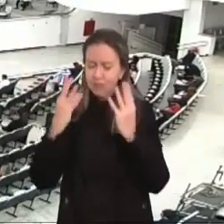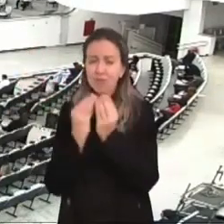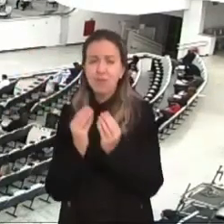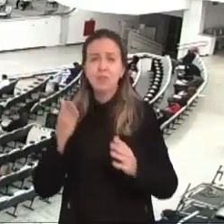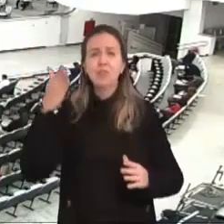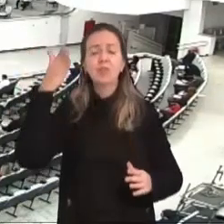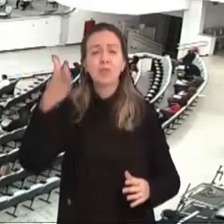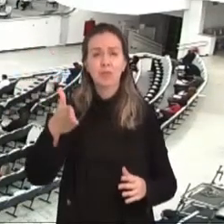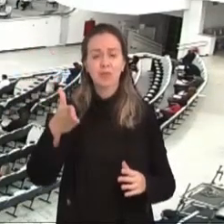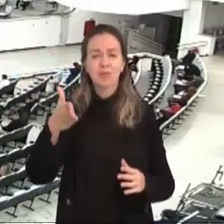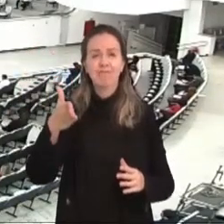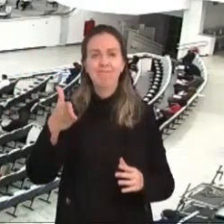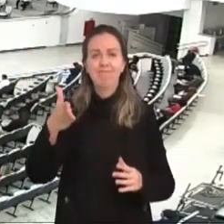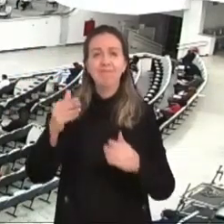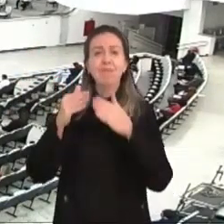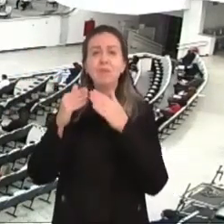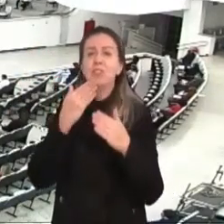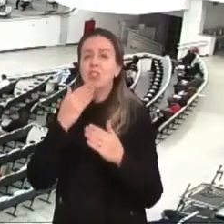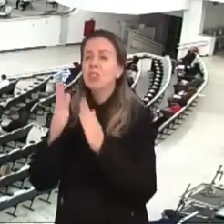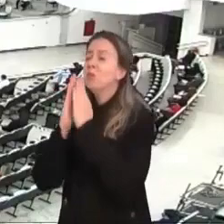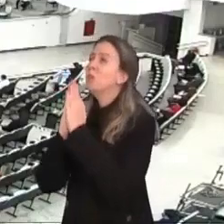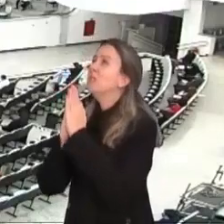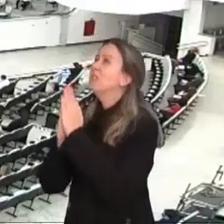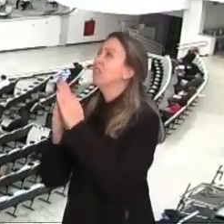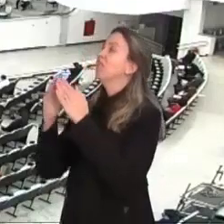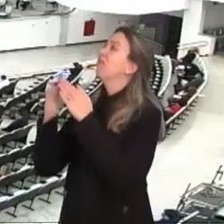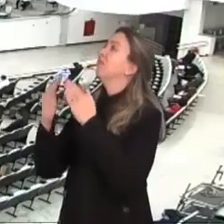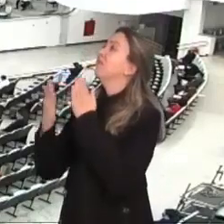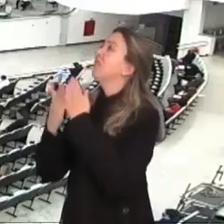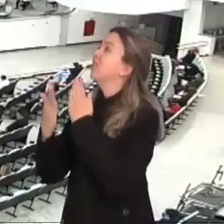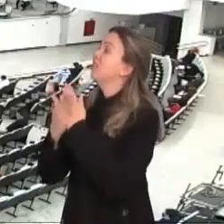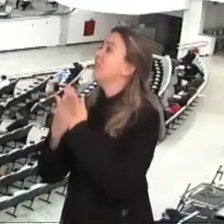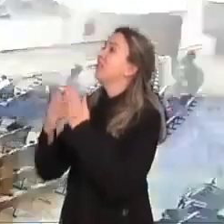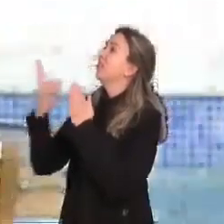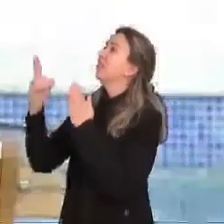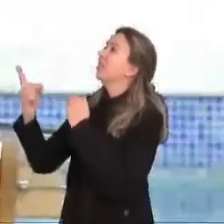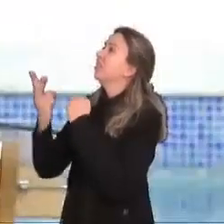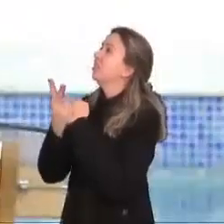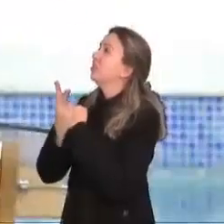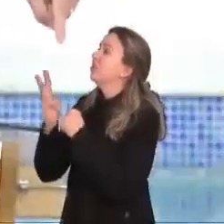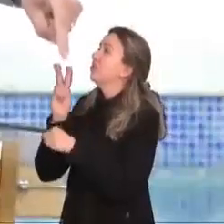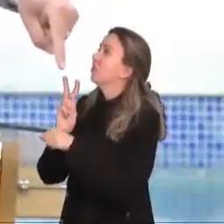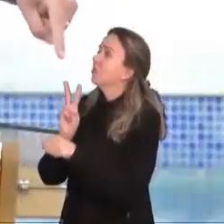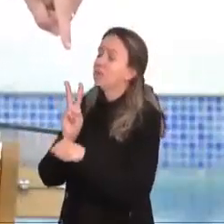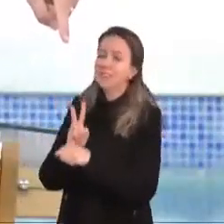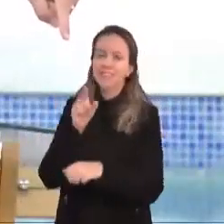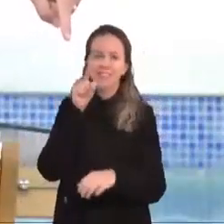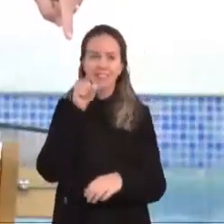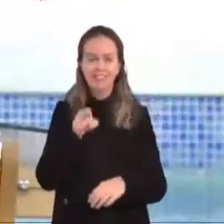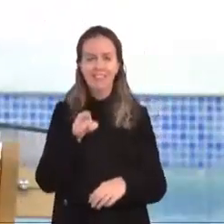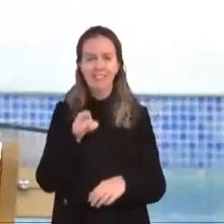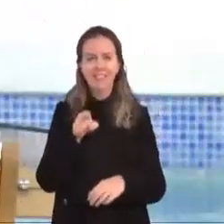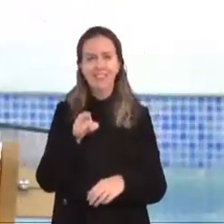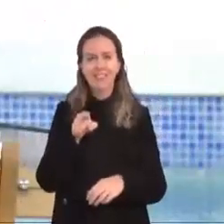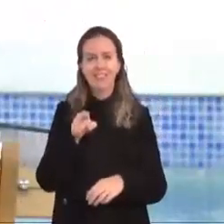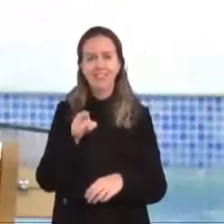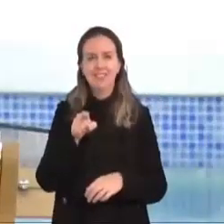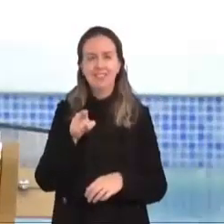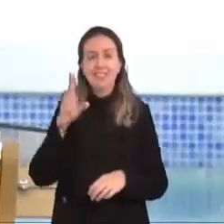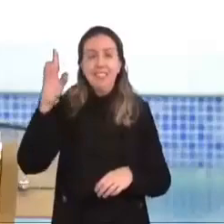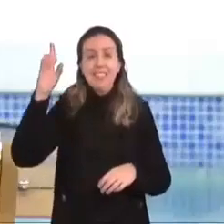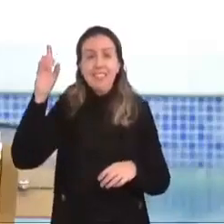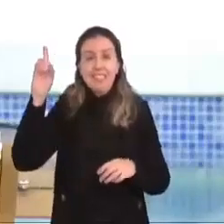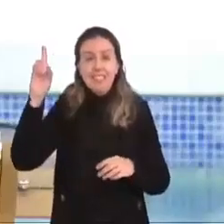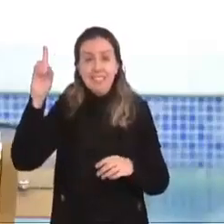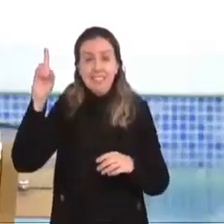quando você ora. Oh, glória a Deus, tem alguém entendendo a voz de Deus aqui? Deus está